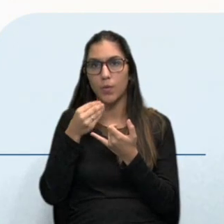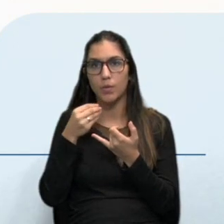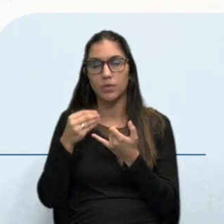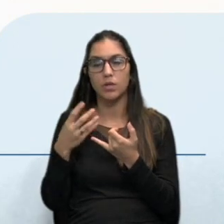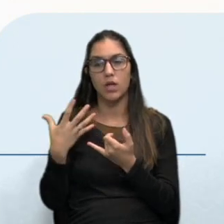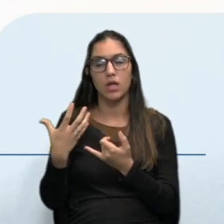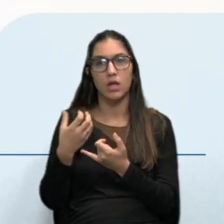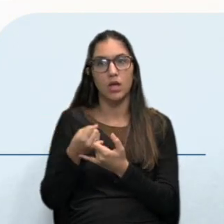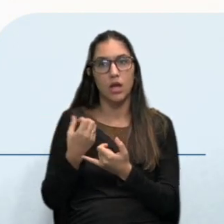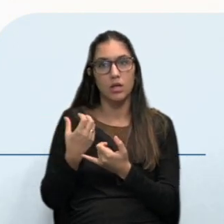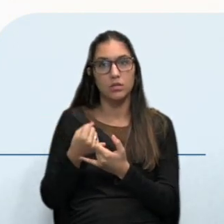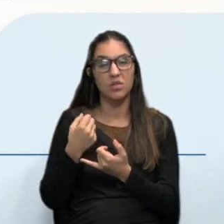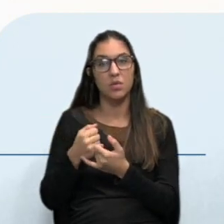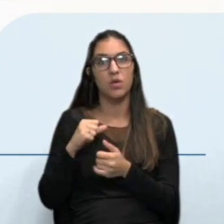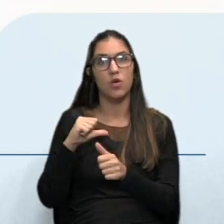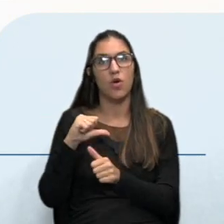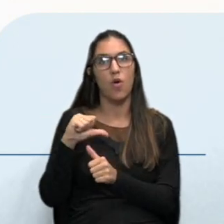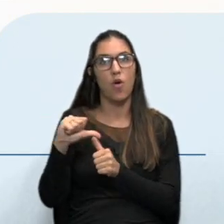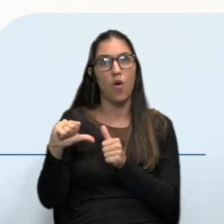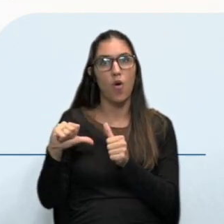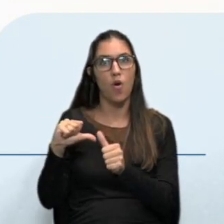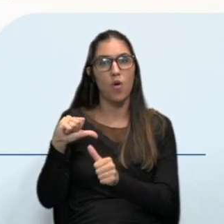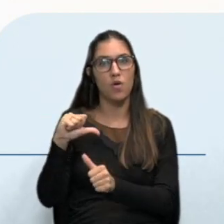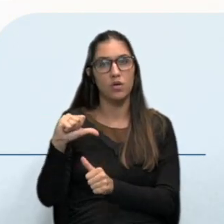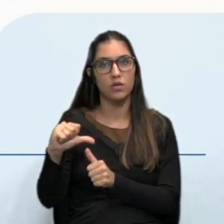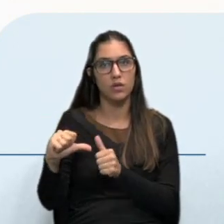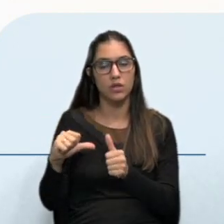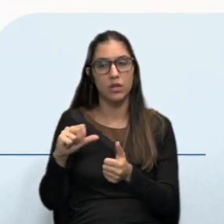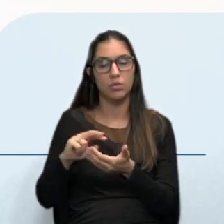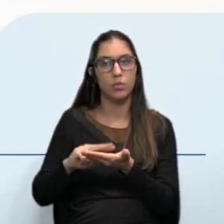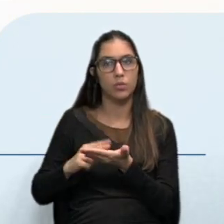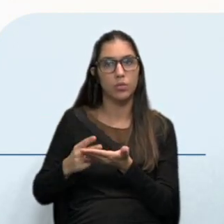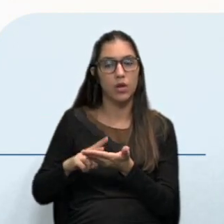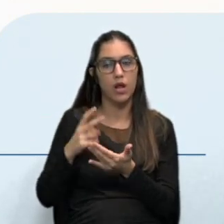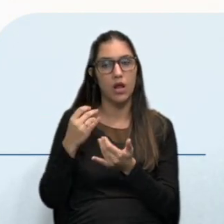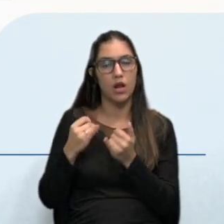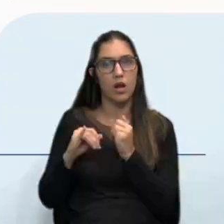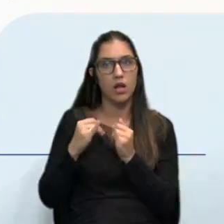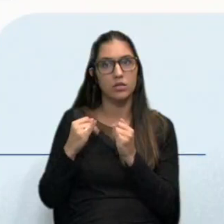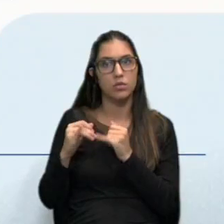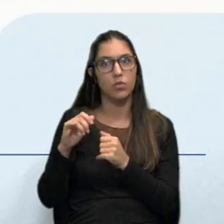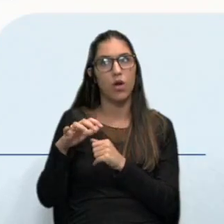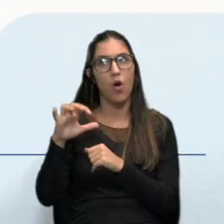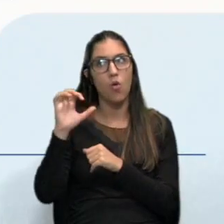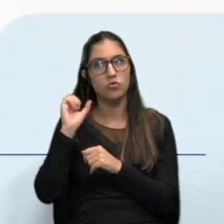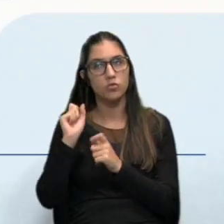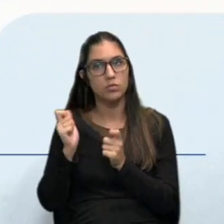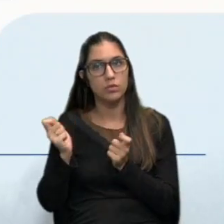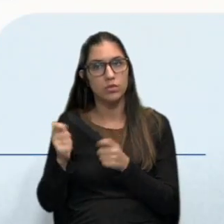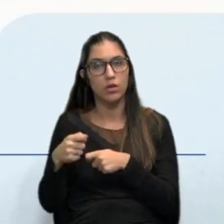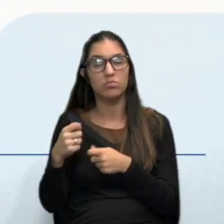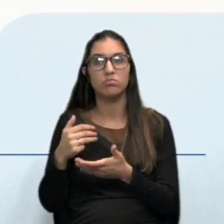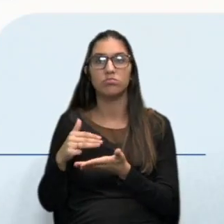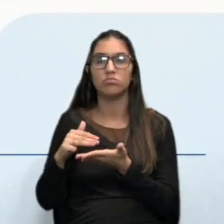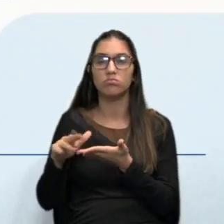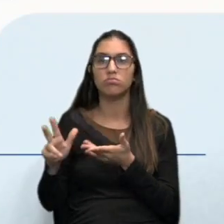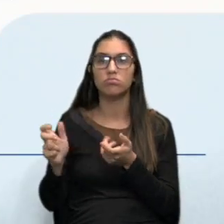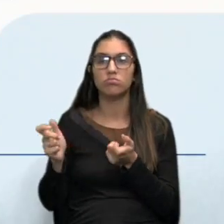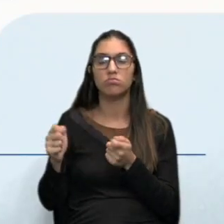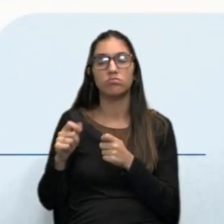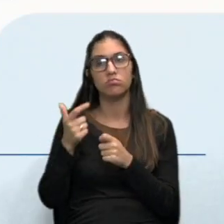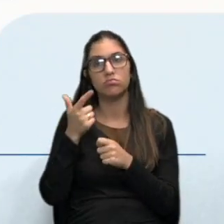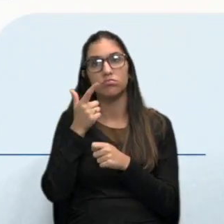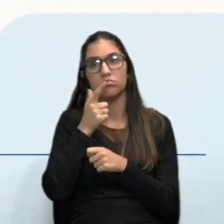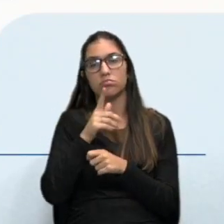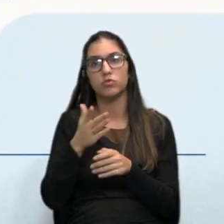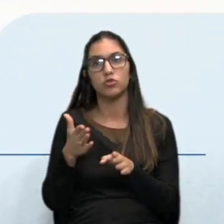receber o sinal elétrico, vai converter esse sinal elétrico em um sinal audível e a mensagem vai então